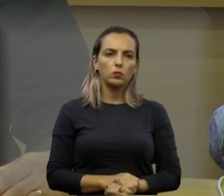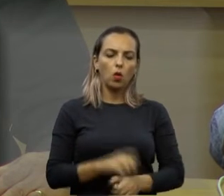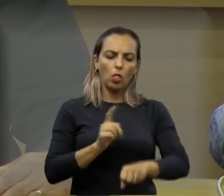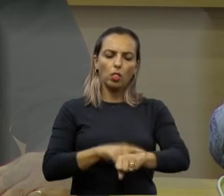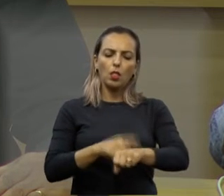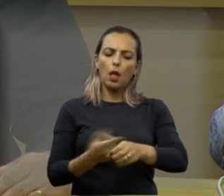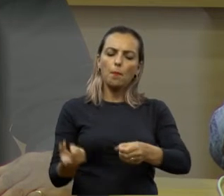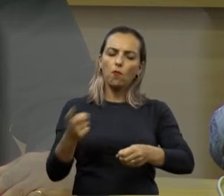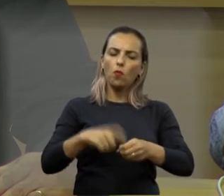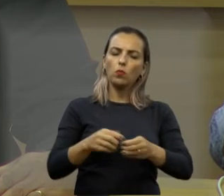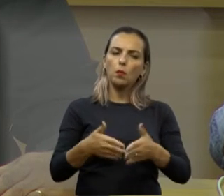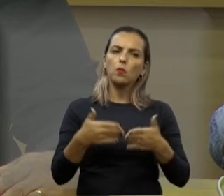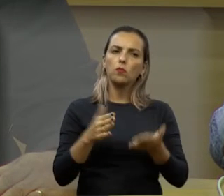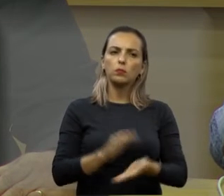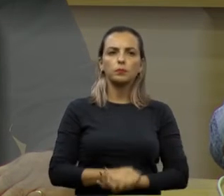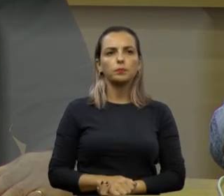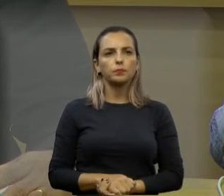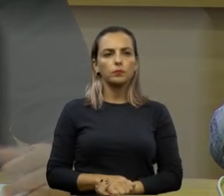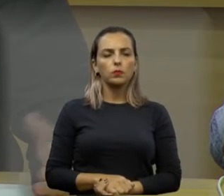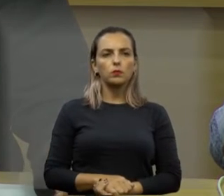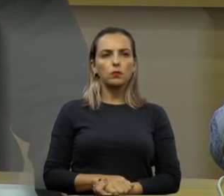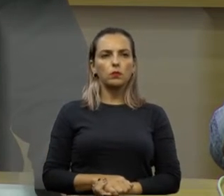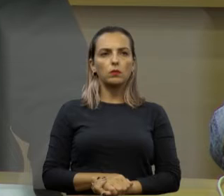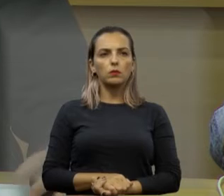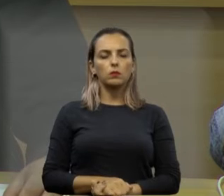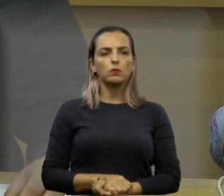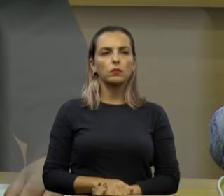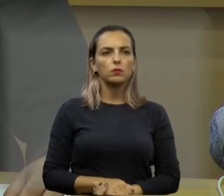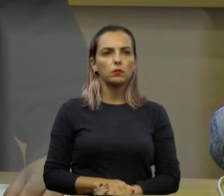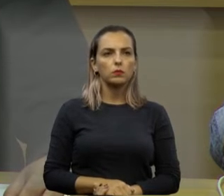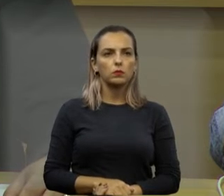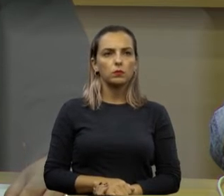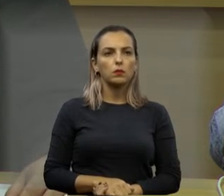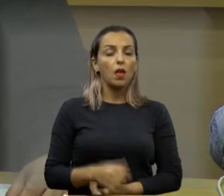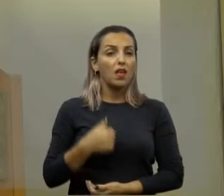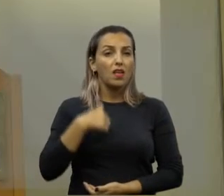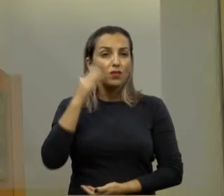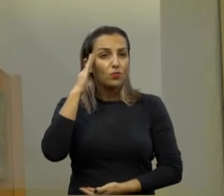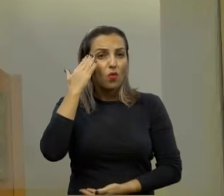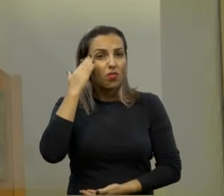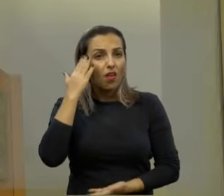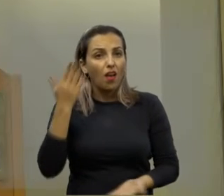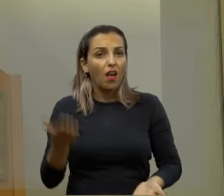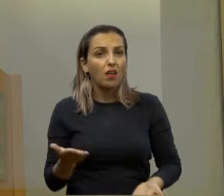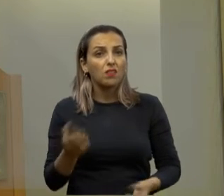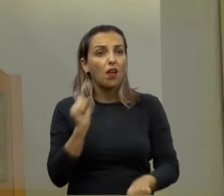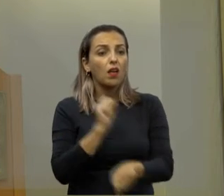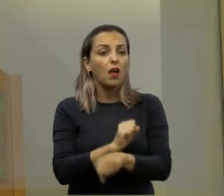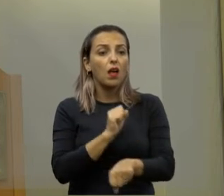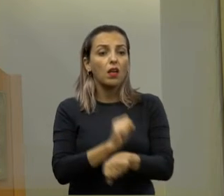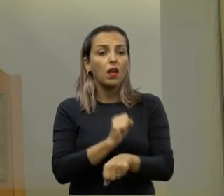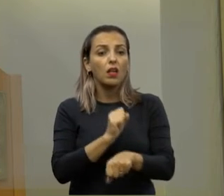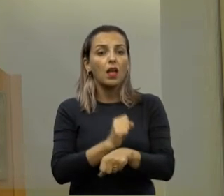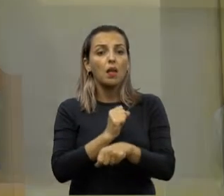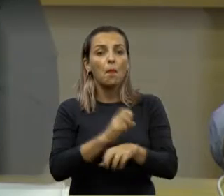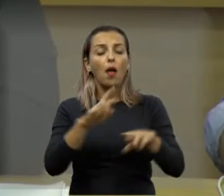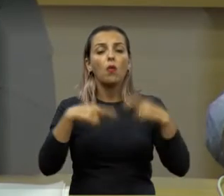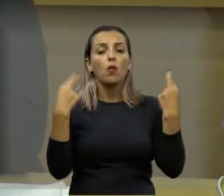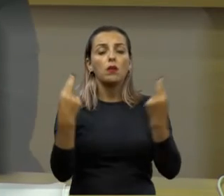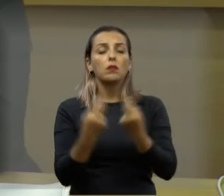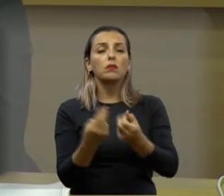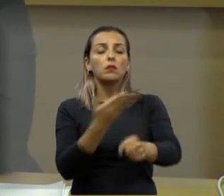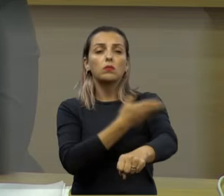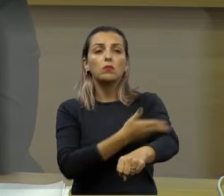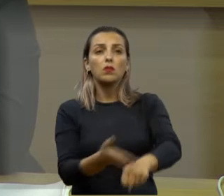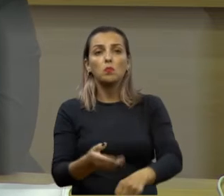restituição do meu tempo a nossa gente eu não eu não entendo a gente espera a semana inteira para ter um dia de sessão